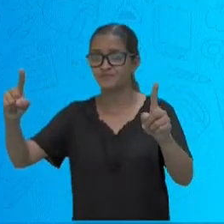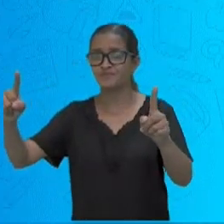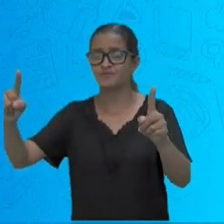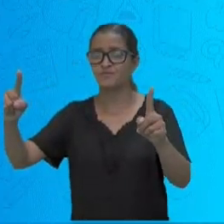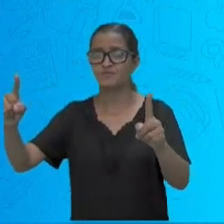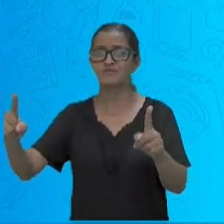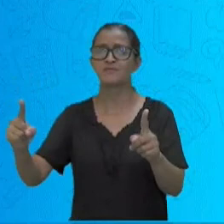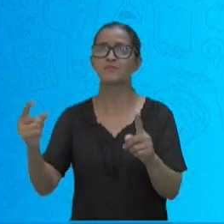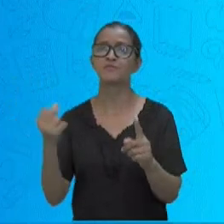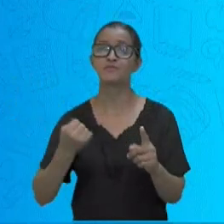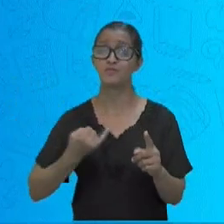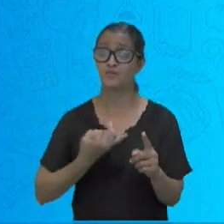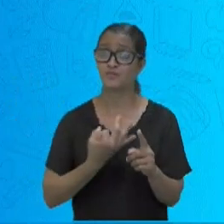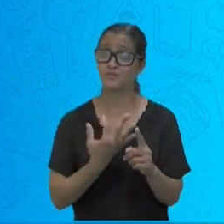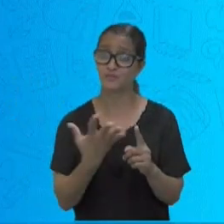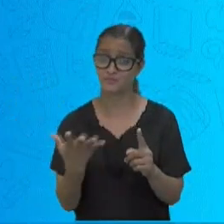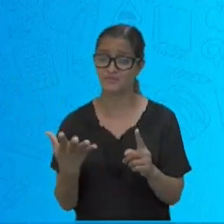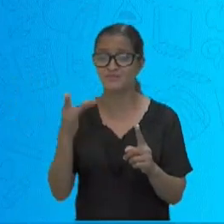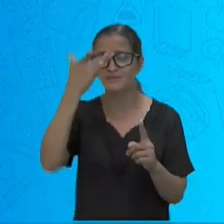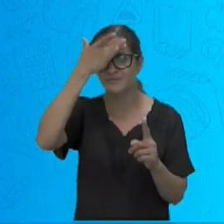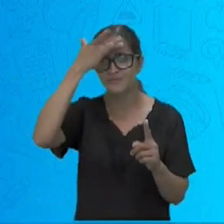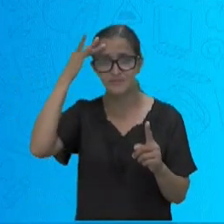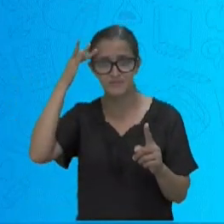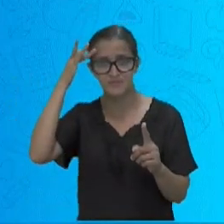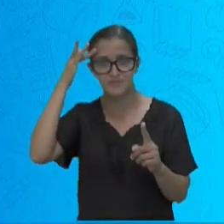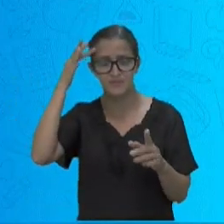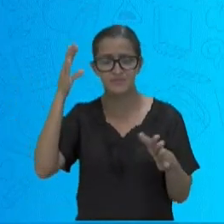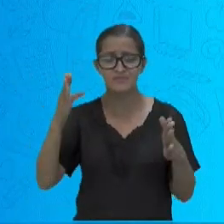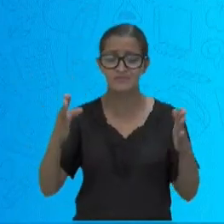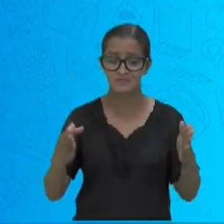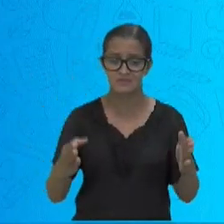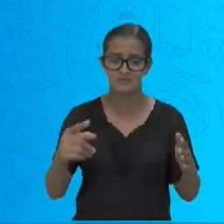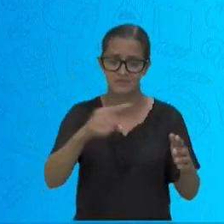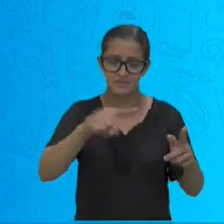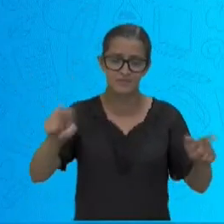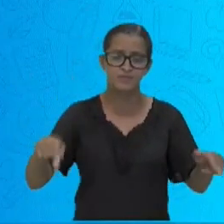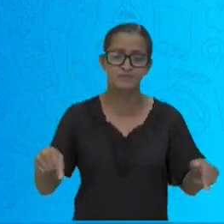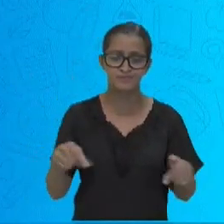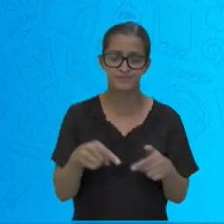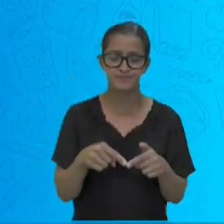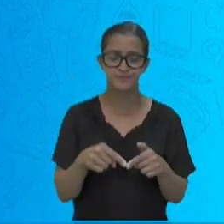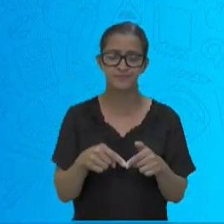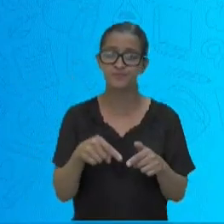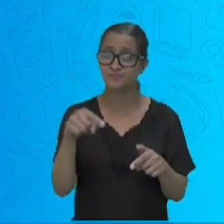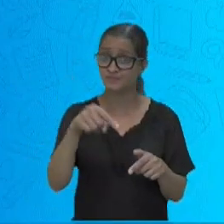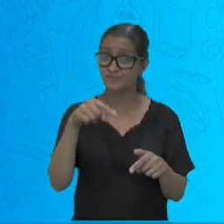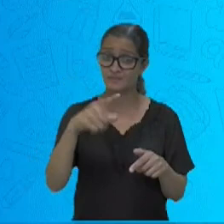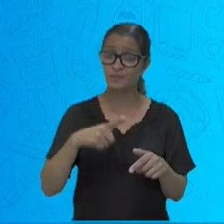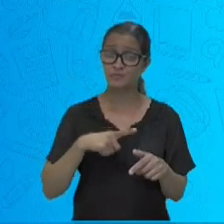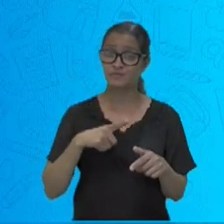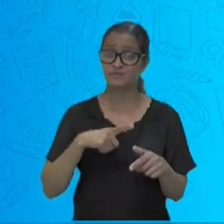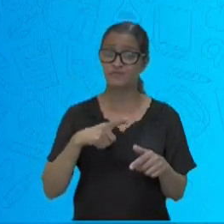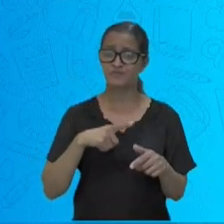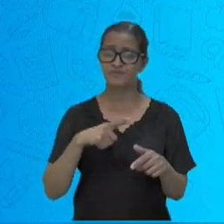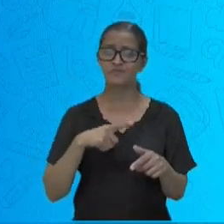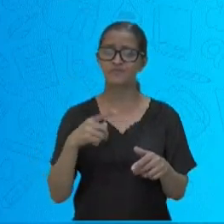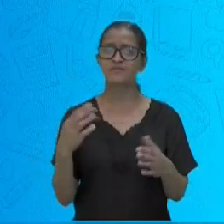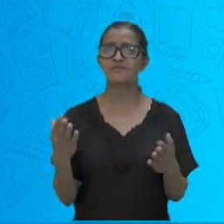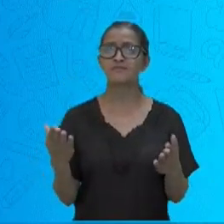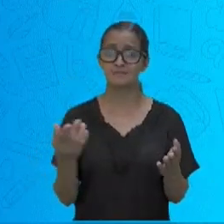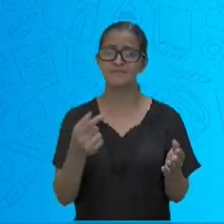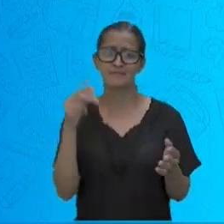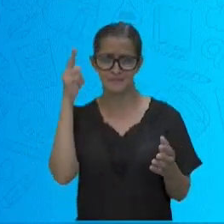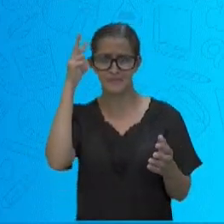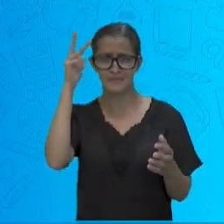de pessoas que possuem nesta turma ou a quantidade de objetos ou animais que nós